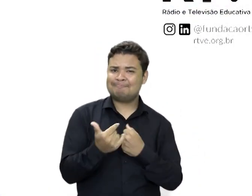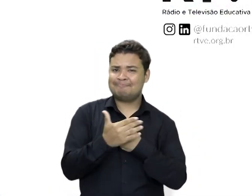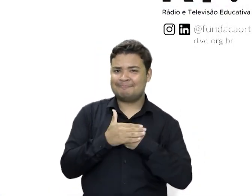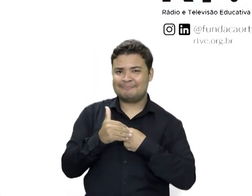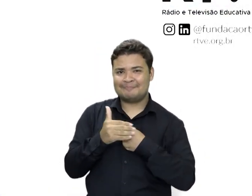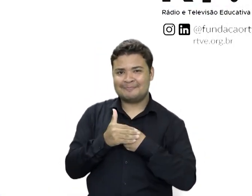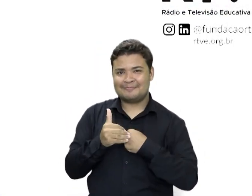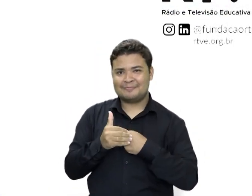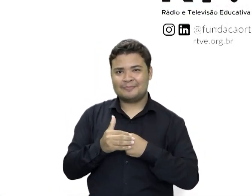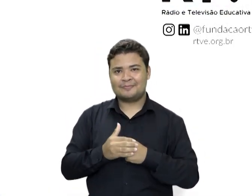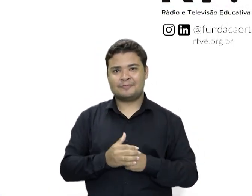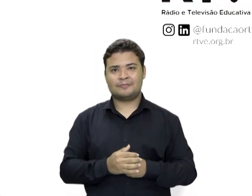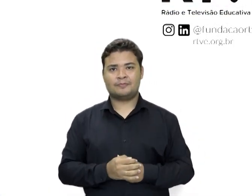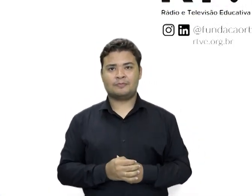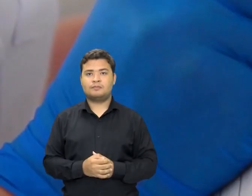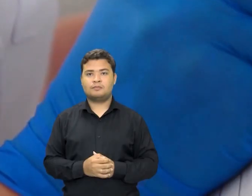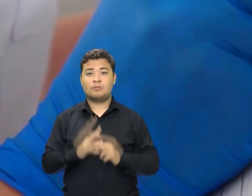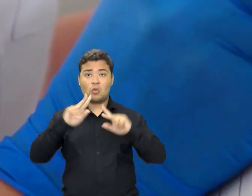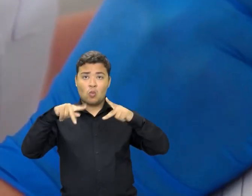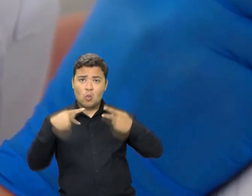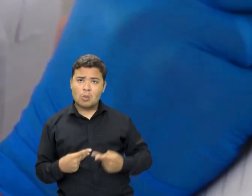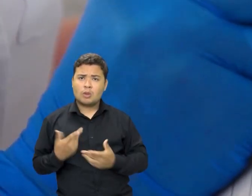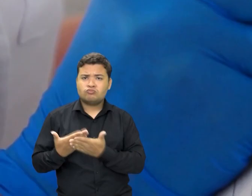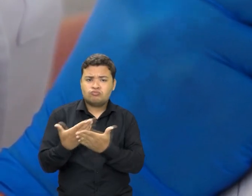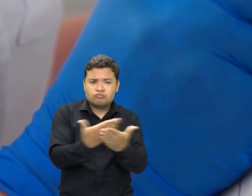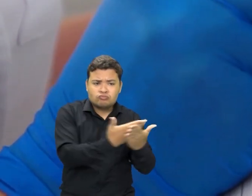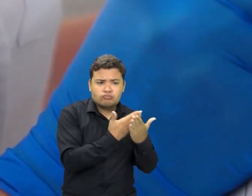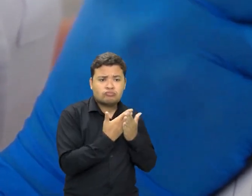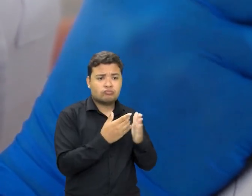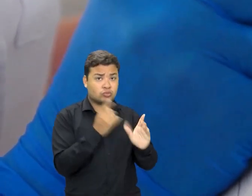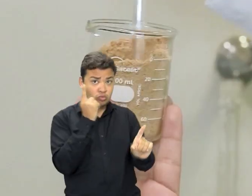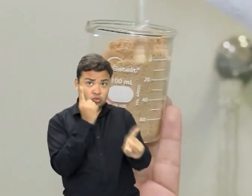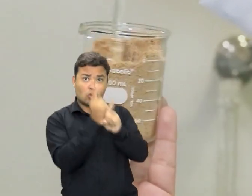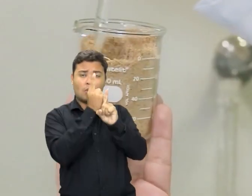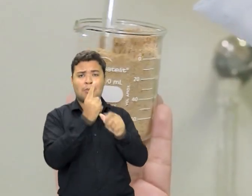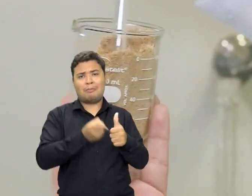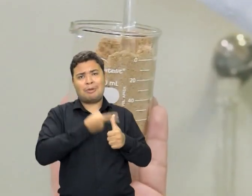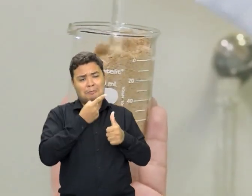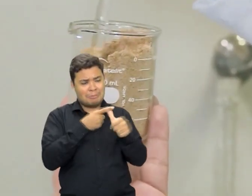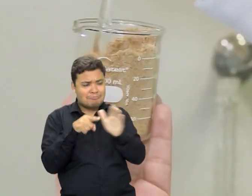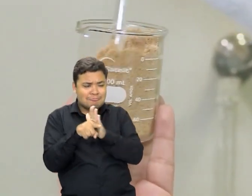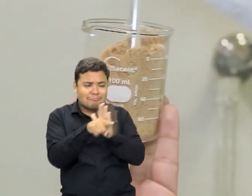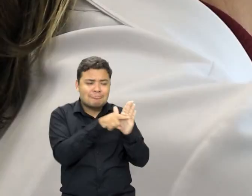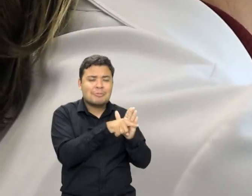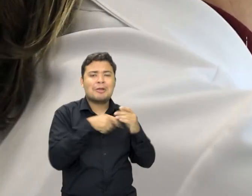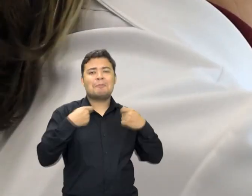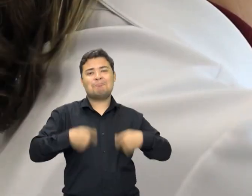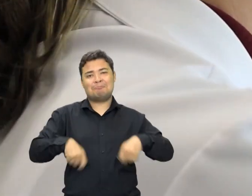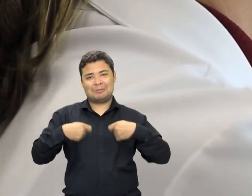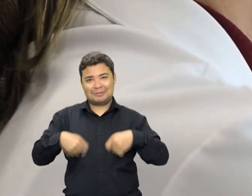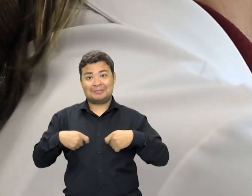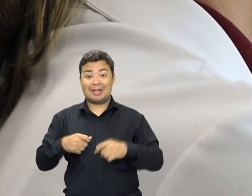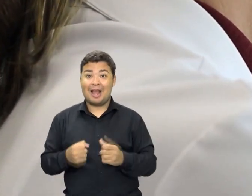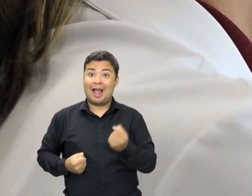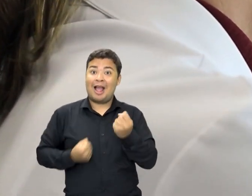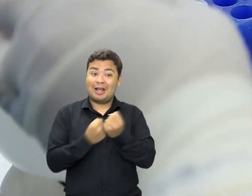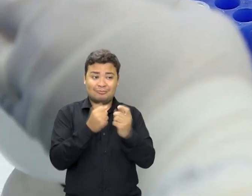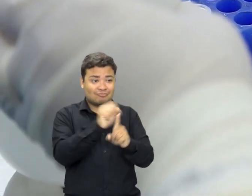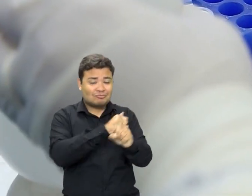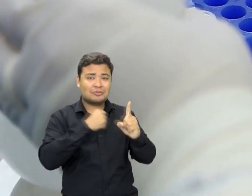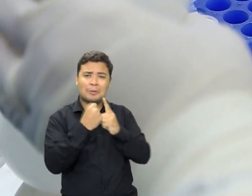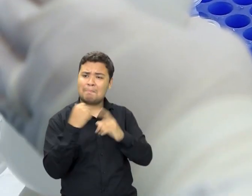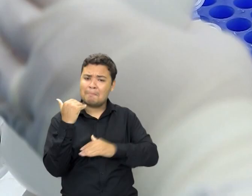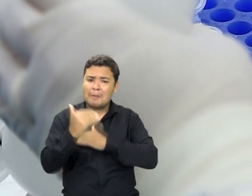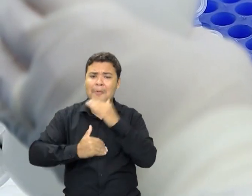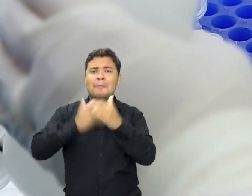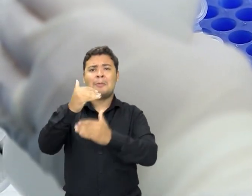qualificada e profissional que trabalha pelo conhecimento científico e sabe da importância para o desenvolvimento da sociedade. Traga seu projeto para a